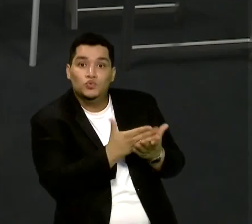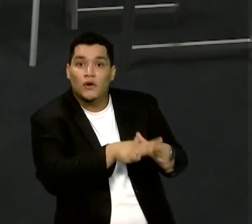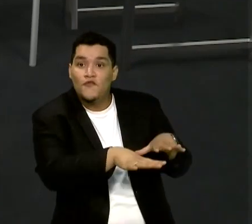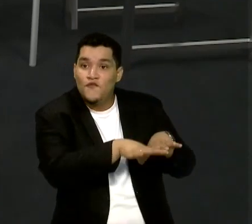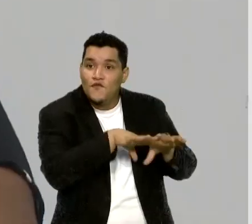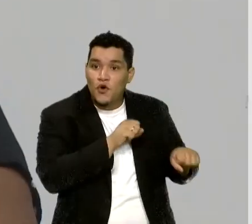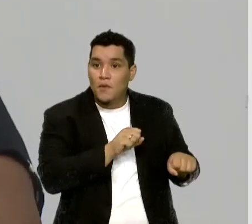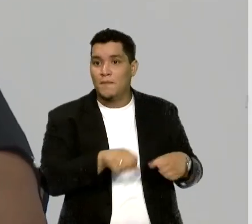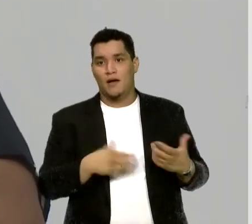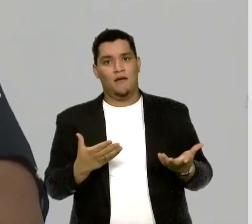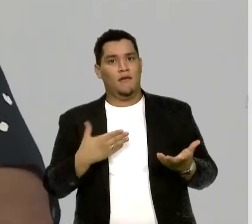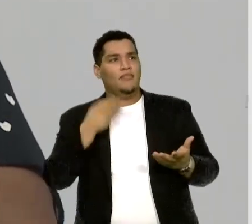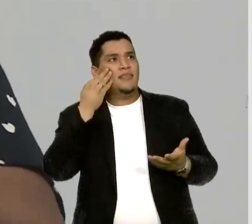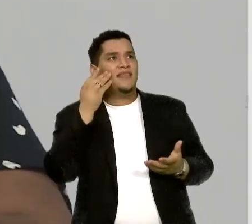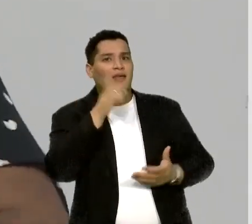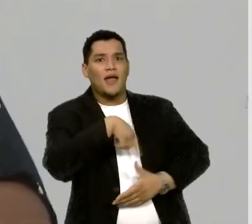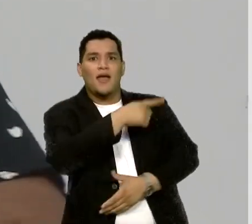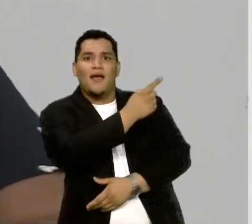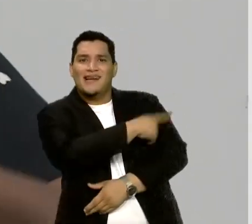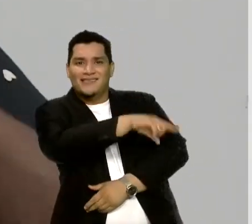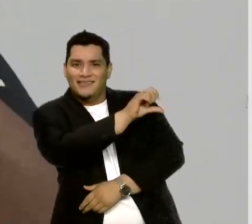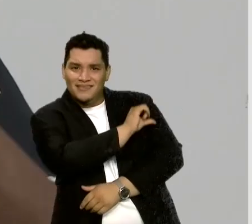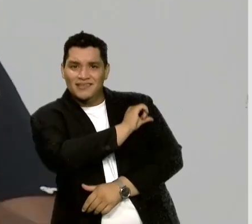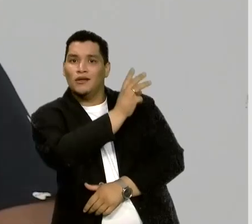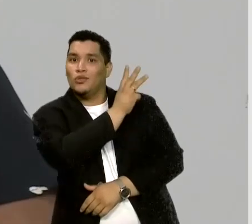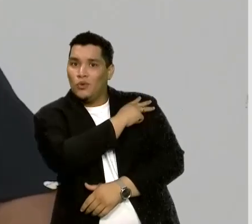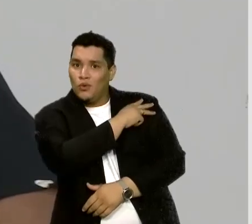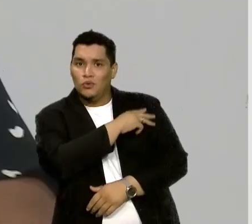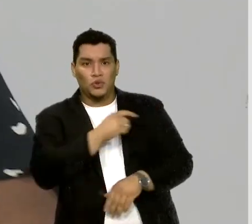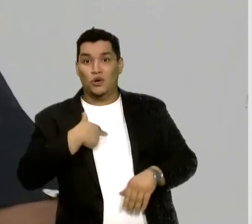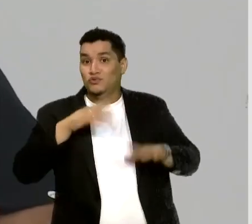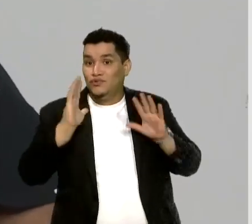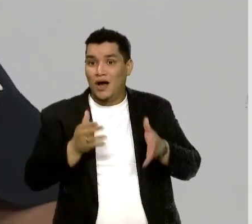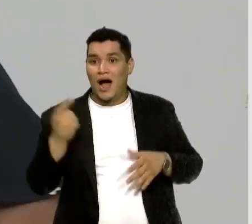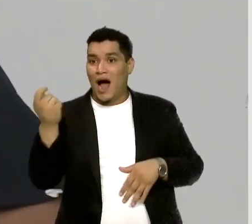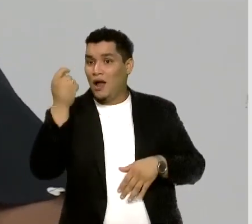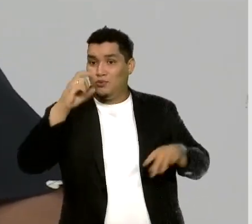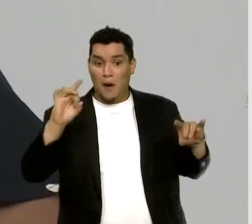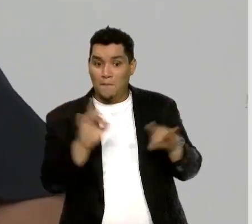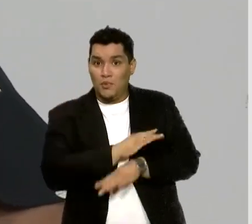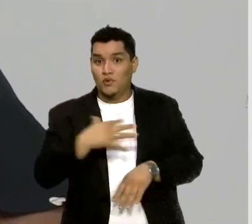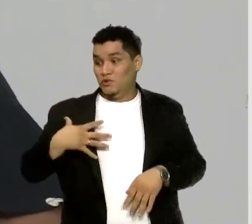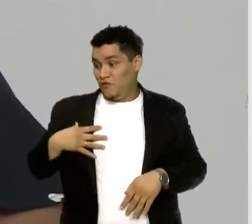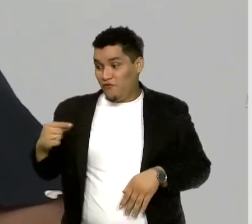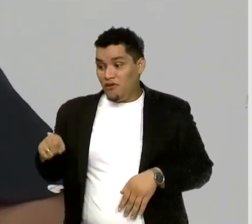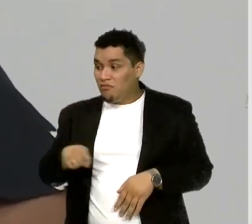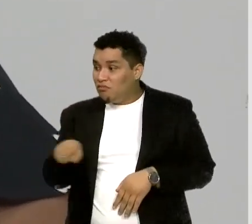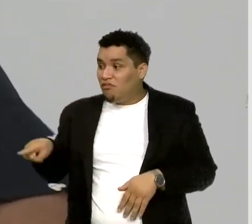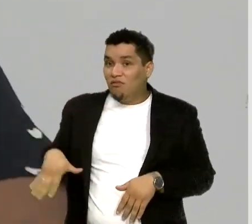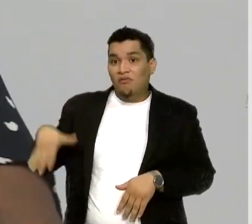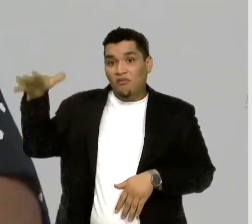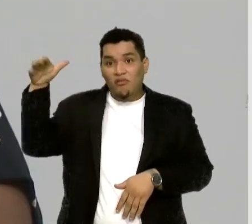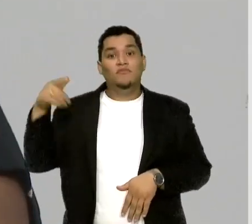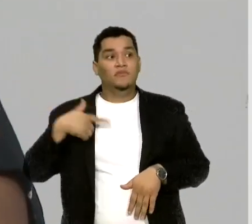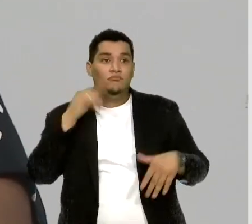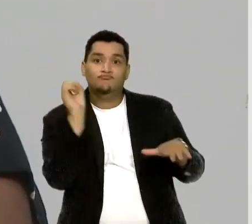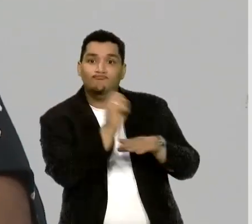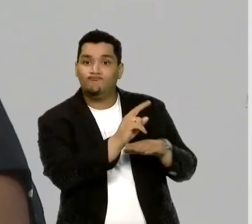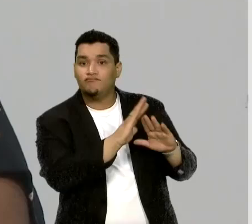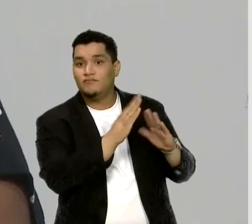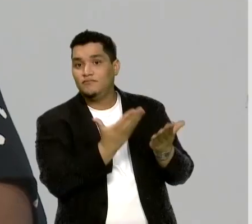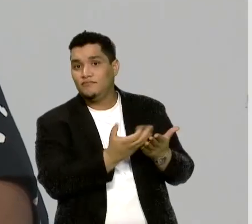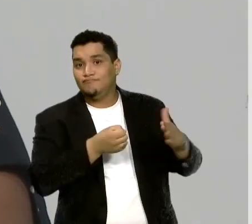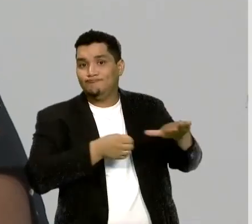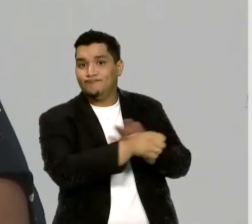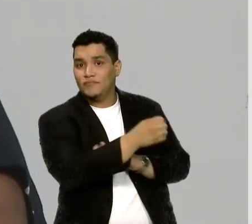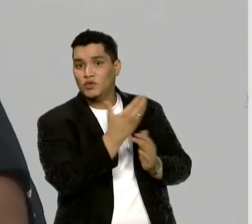fui fazer segunda série, terceiro ano praticamente, depois que eu já tinha filho, sabe? Tudo isso. E eu só vejo